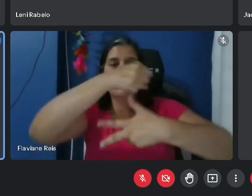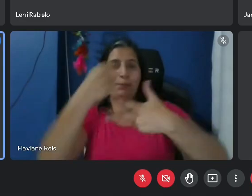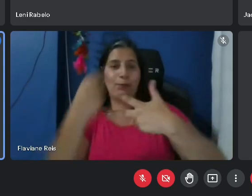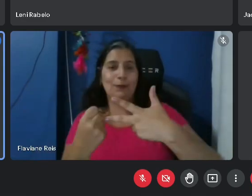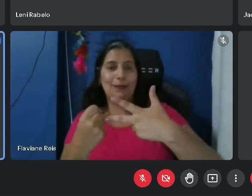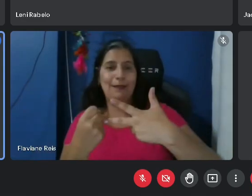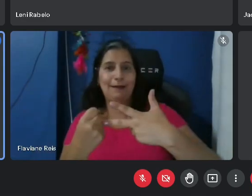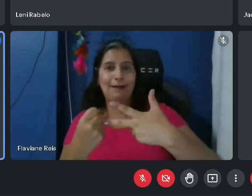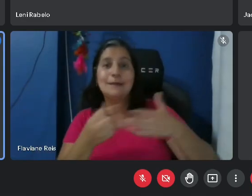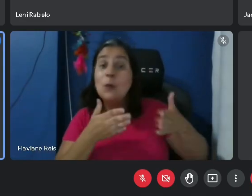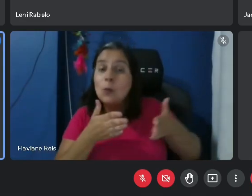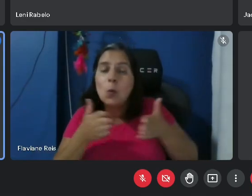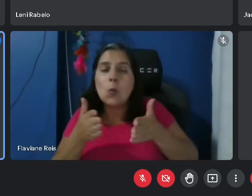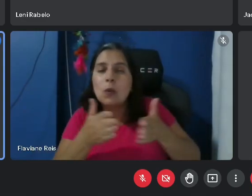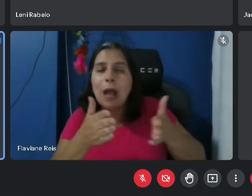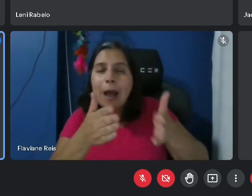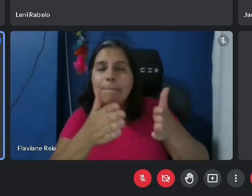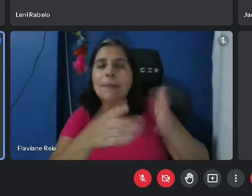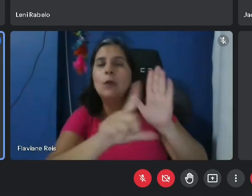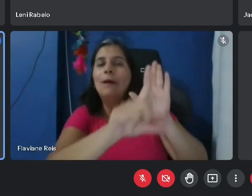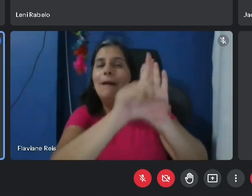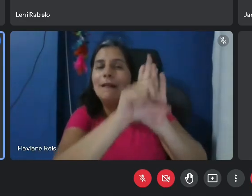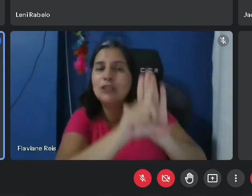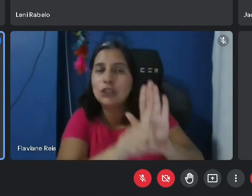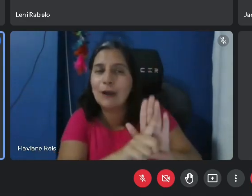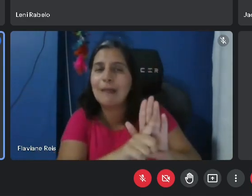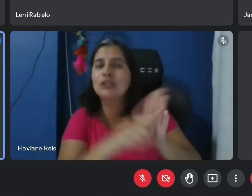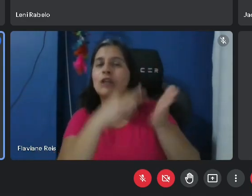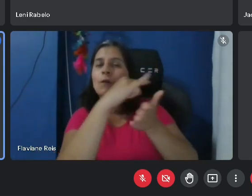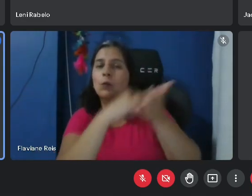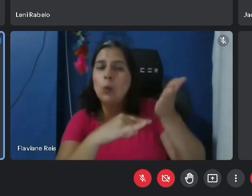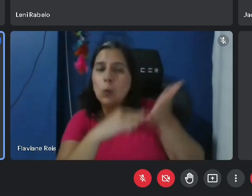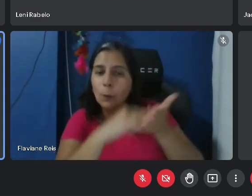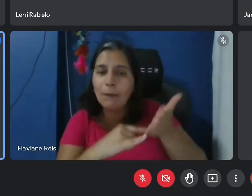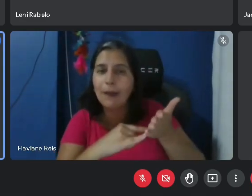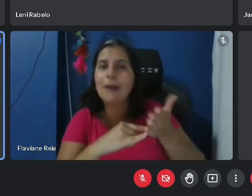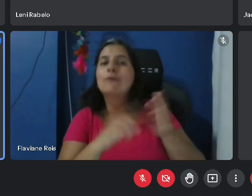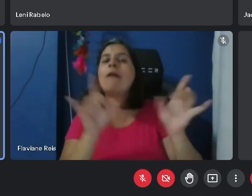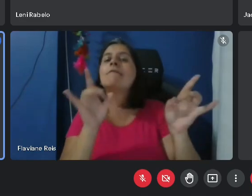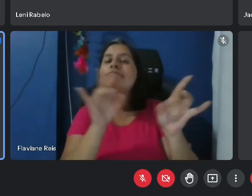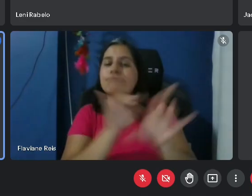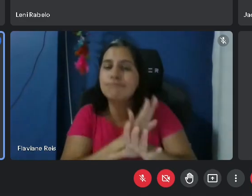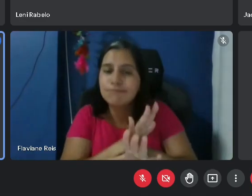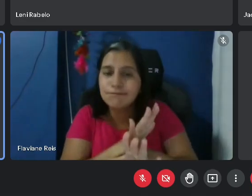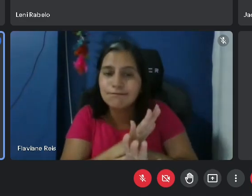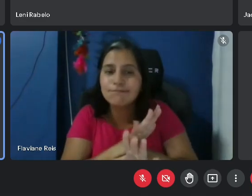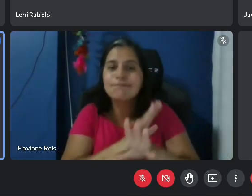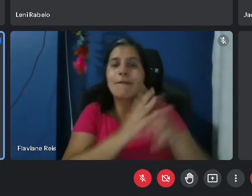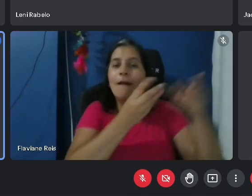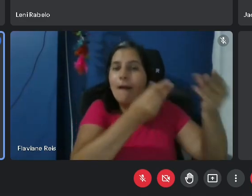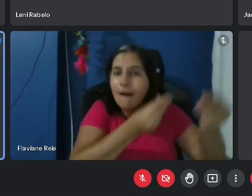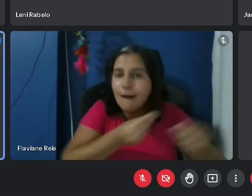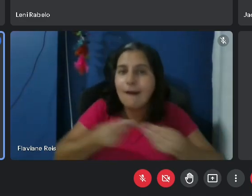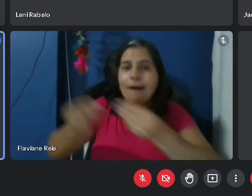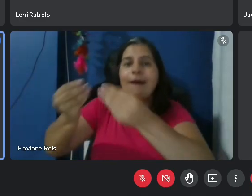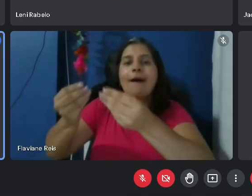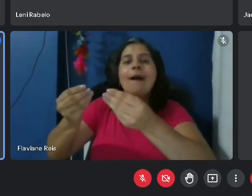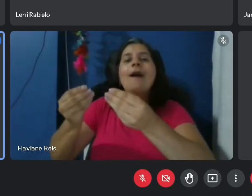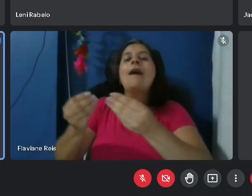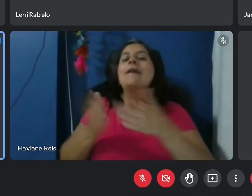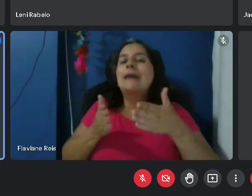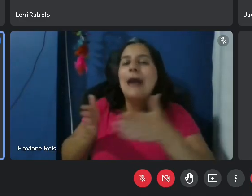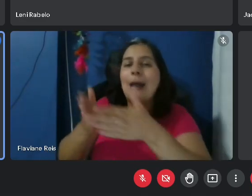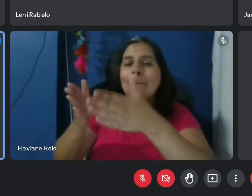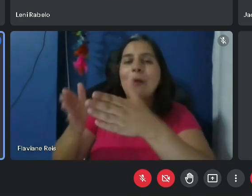É como se fosse uma engrenagem, os três poderes. Os três poderes, eles estão em um único caminho. E toda a criação de leis, de decretos,